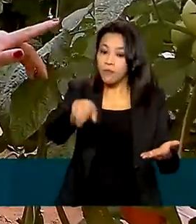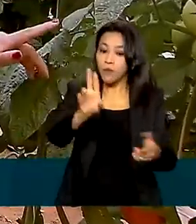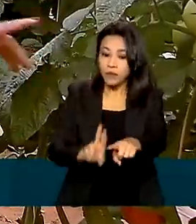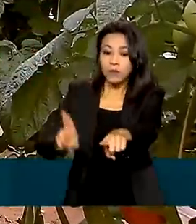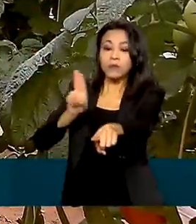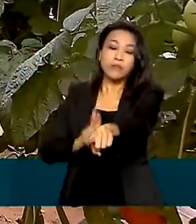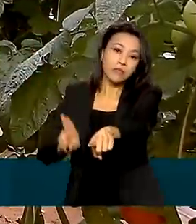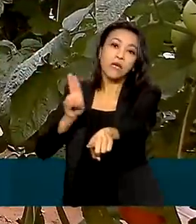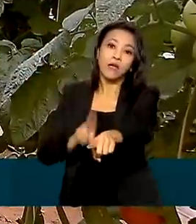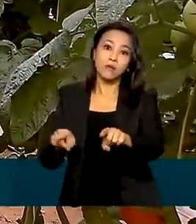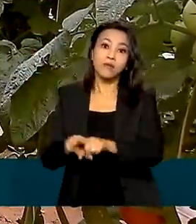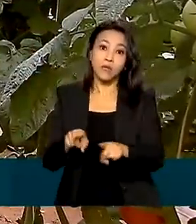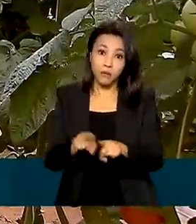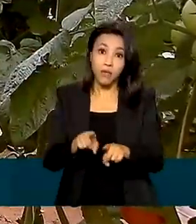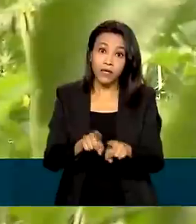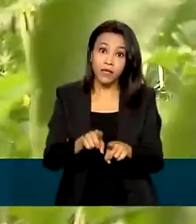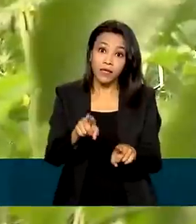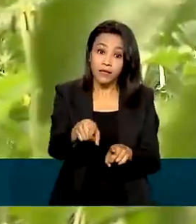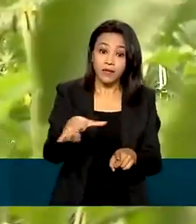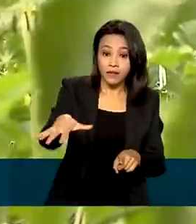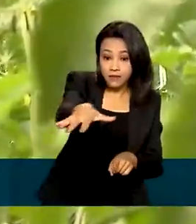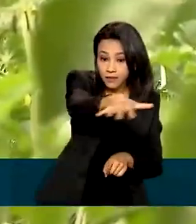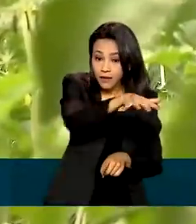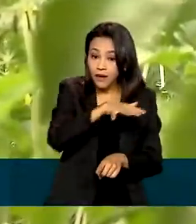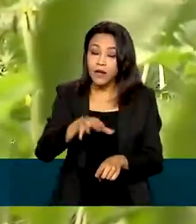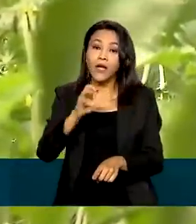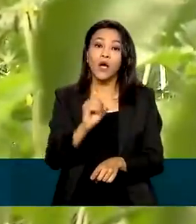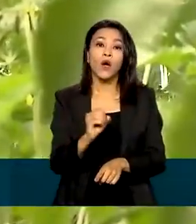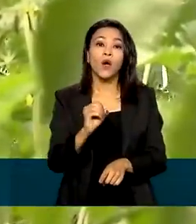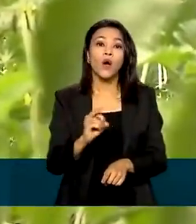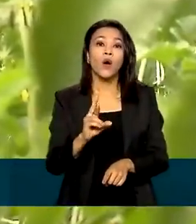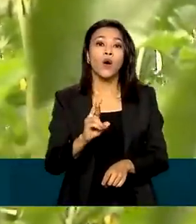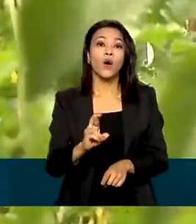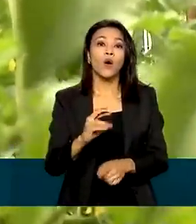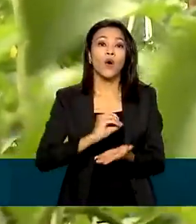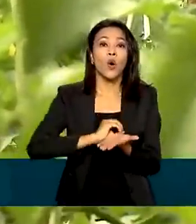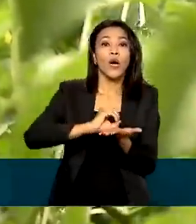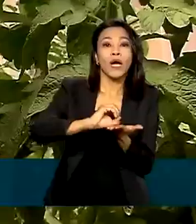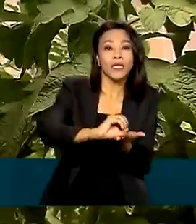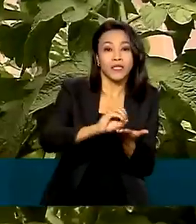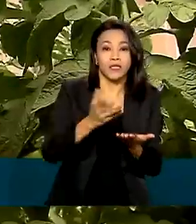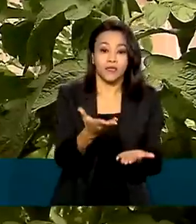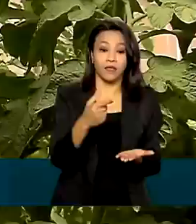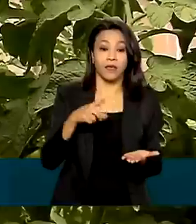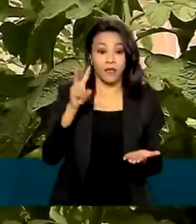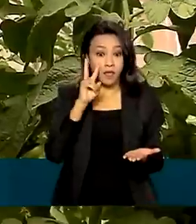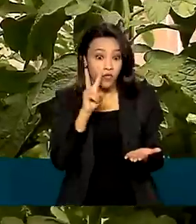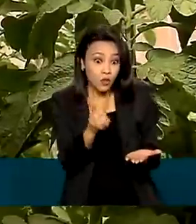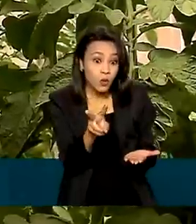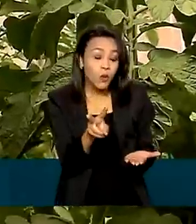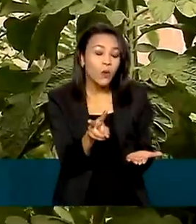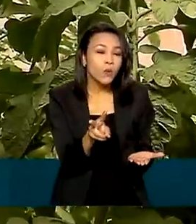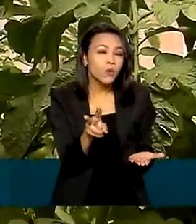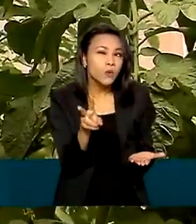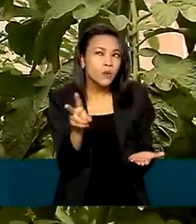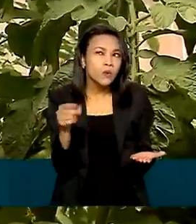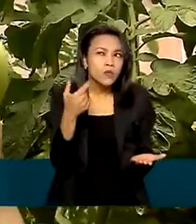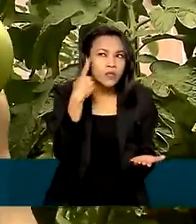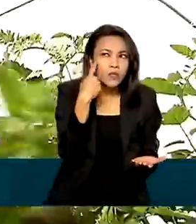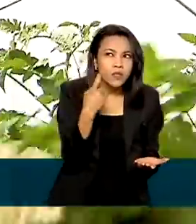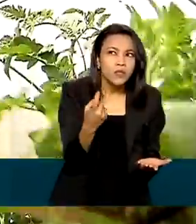usado também na agricultura orgânica. Essa tecnologia vem conquistando o homem do campo, de olho no mercado cada vez mais